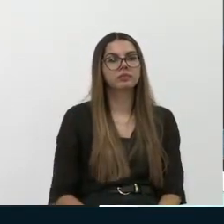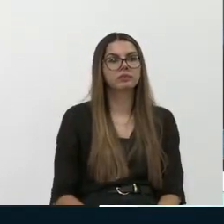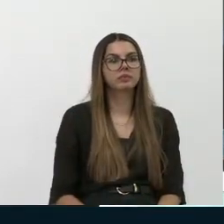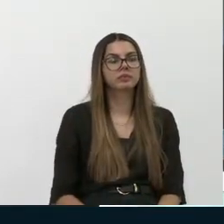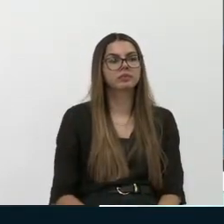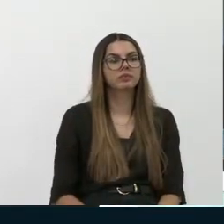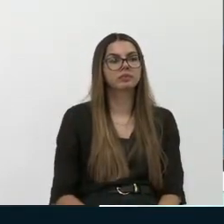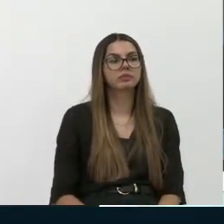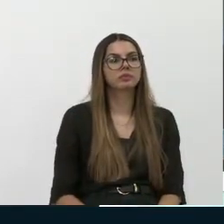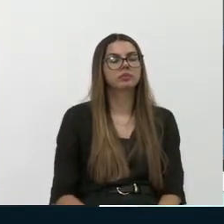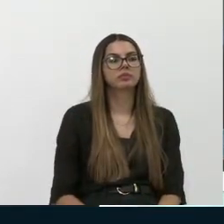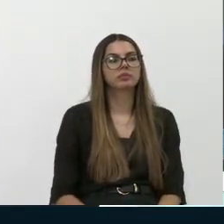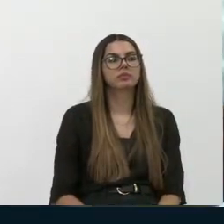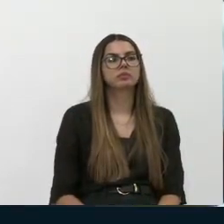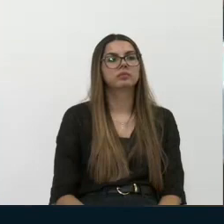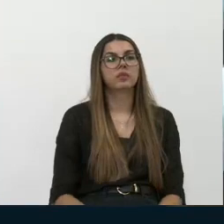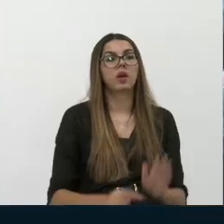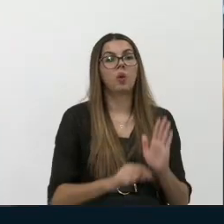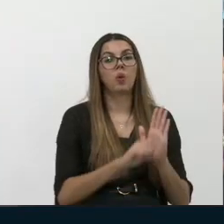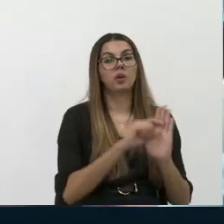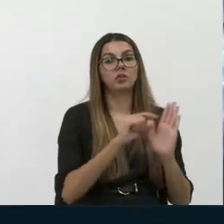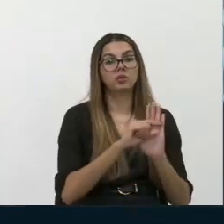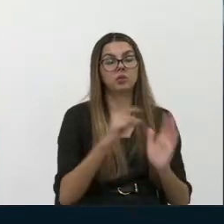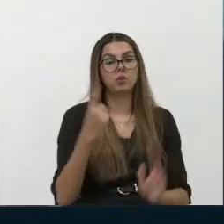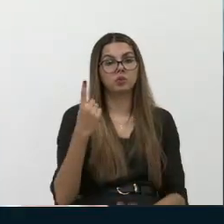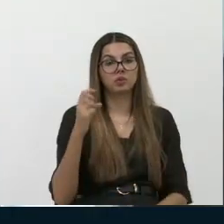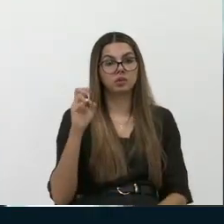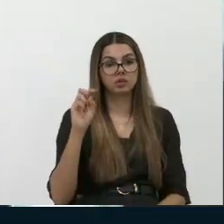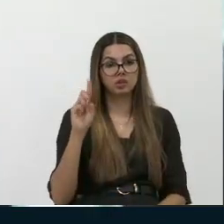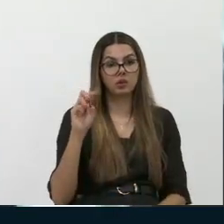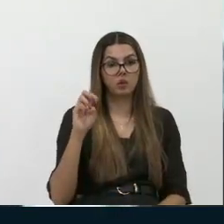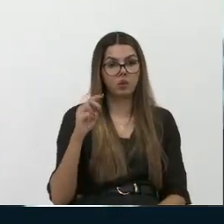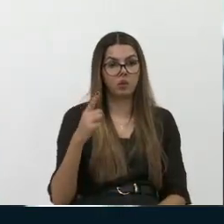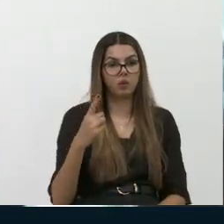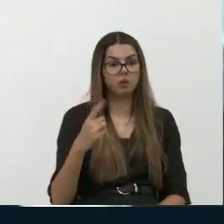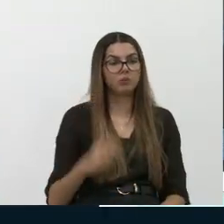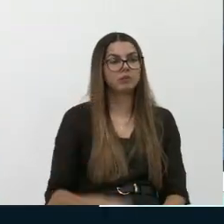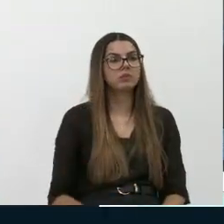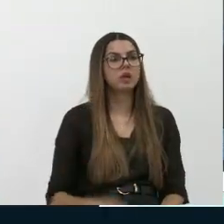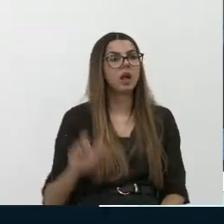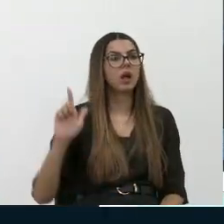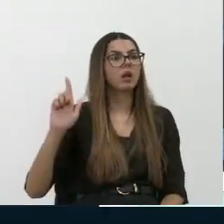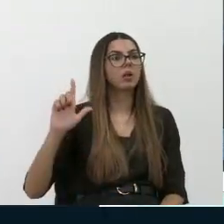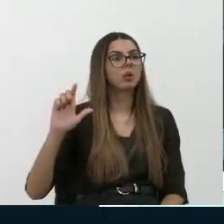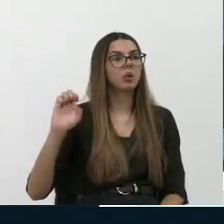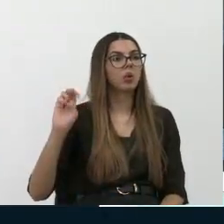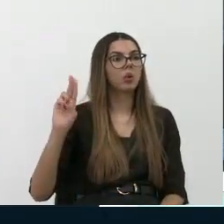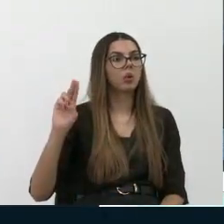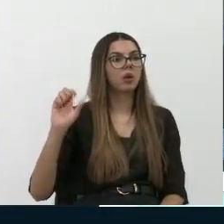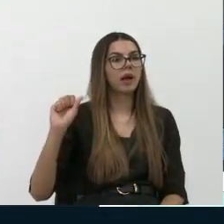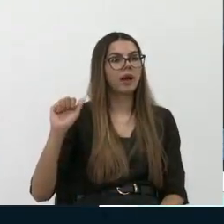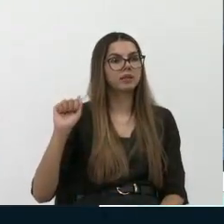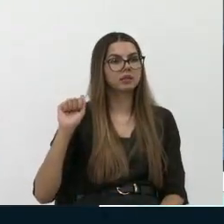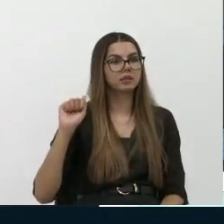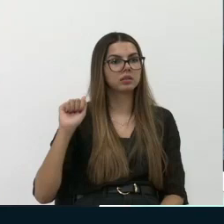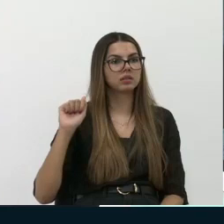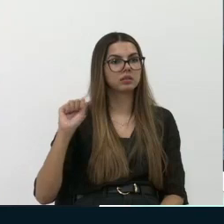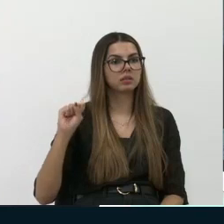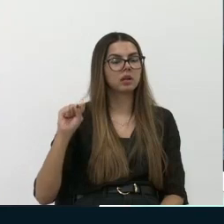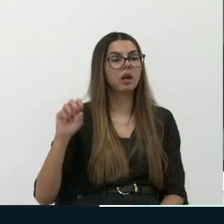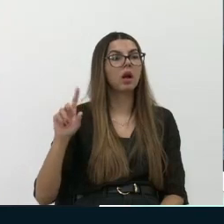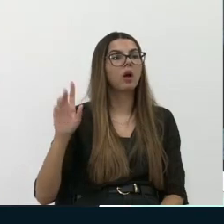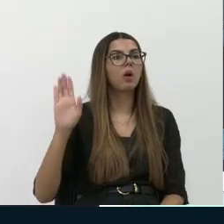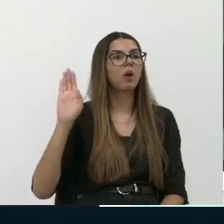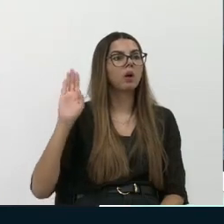Pelo artigo 151, vereador Lucas Sanches. Presidente, questão de ordem, professor Rômulo.